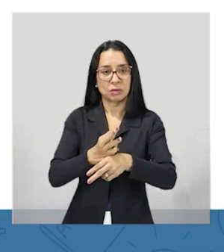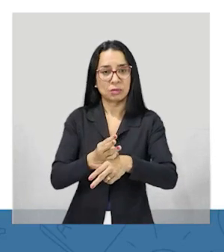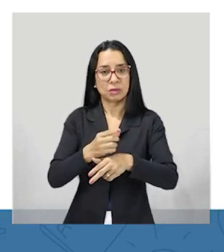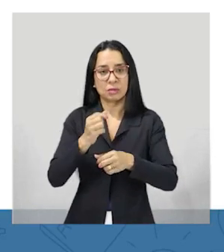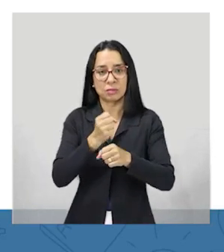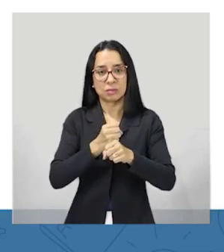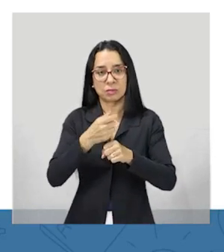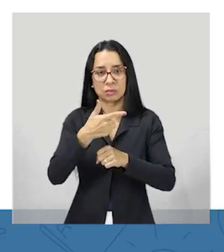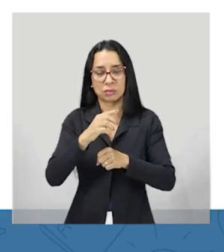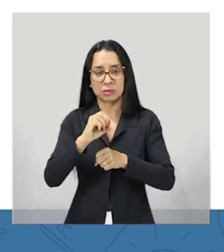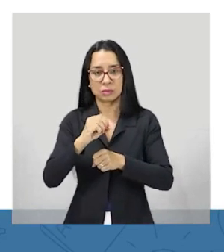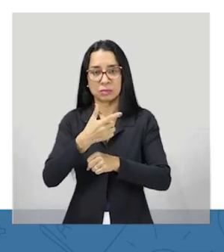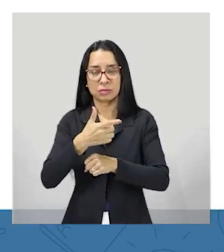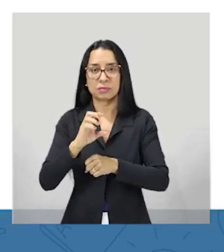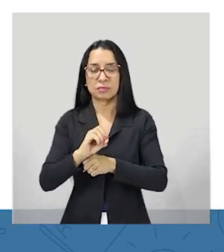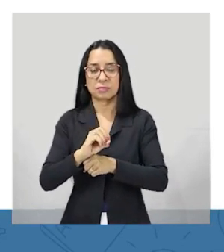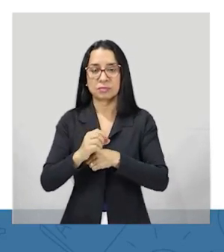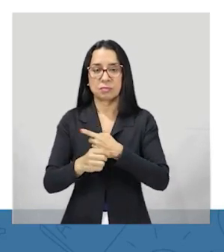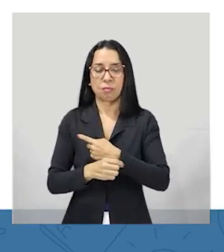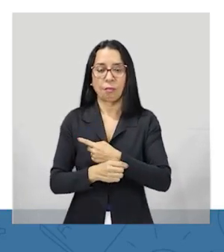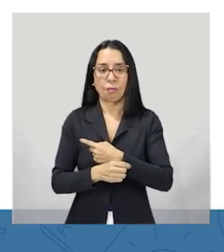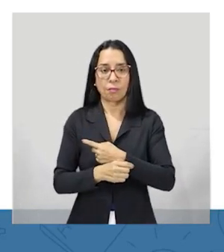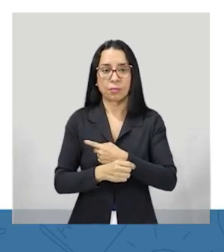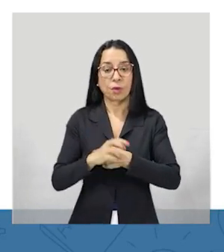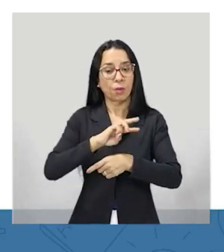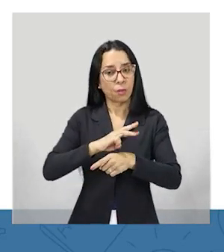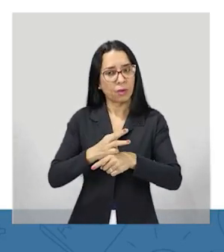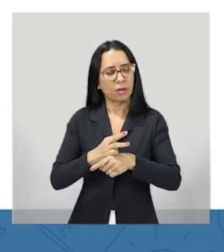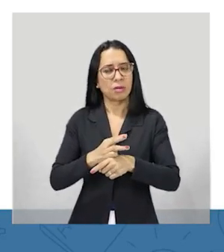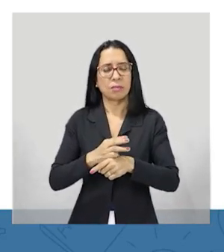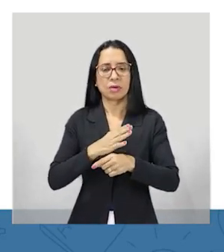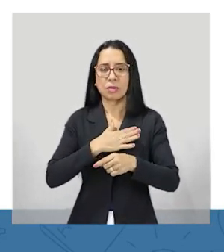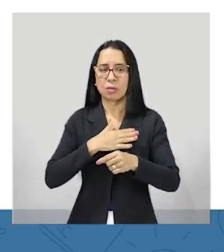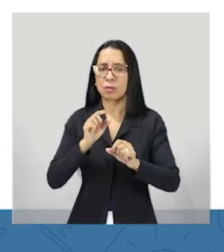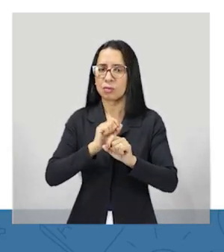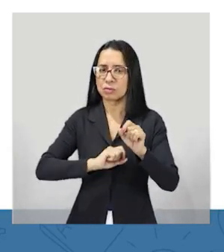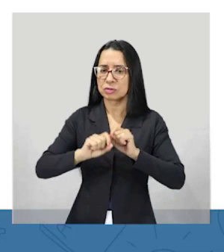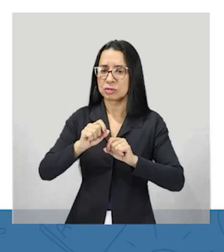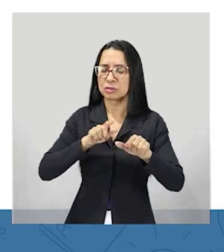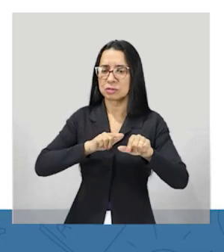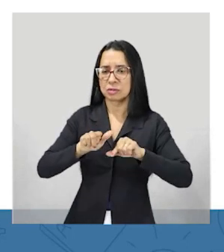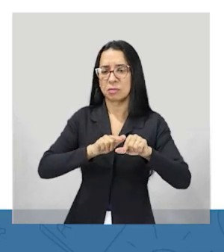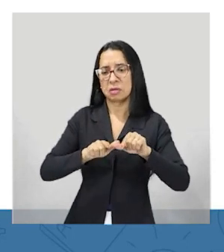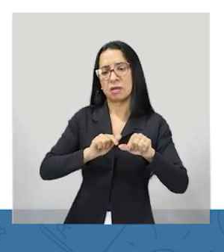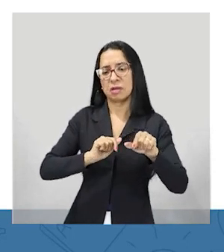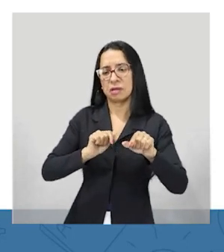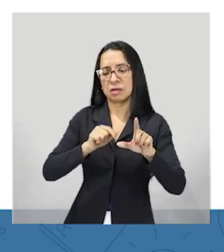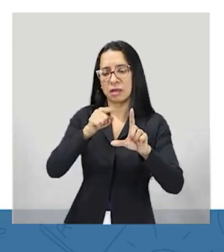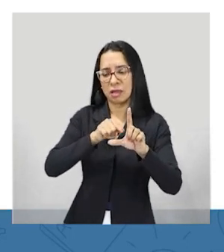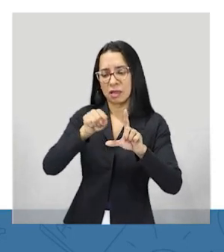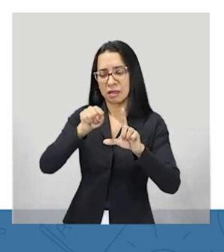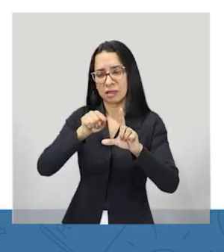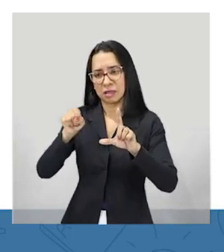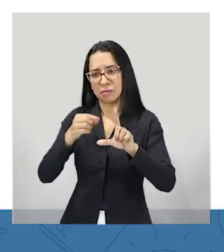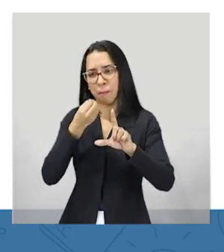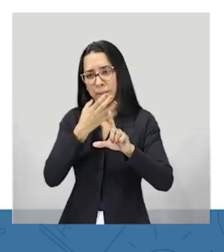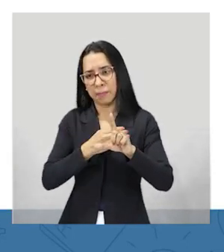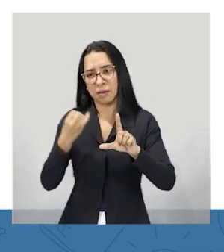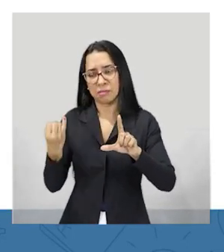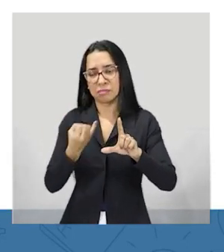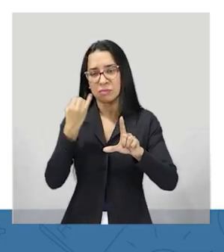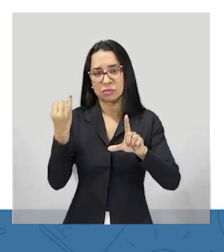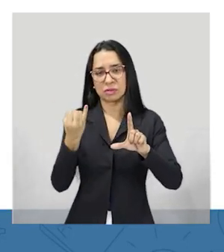bancas gostam de cobrar bastante essa temática. O EMA gosta de trabalhar umas questões de gráfico bem interessantes, como essa aqui, dá uma olhadinha. Tem um texto